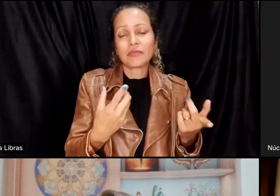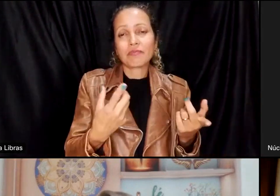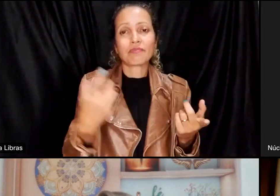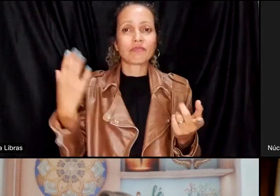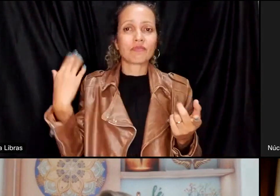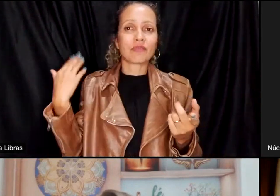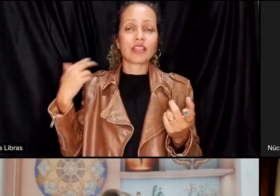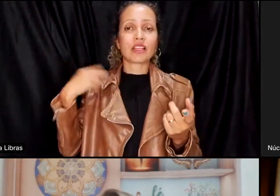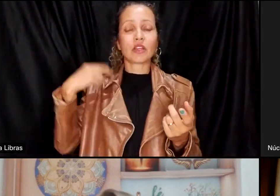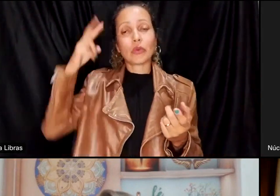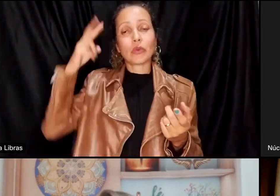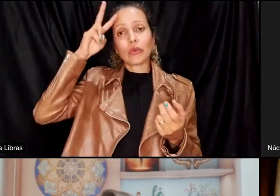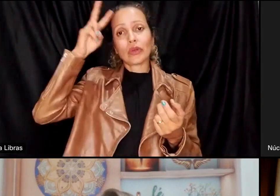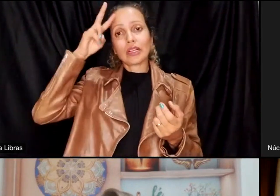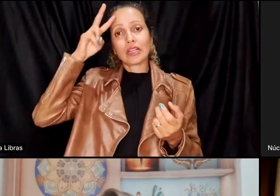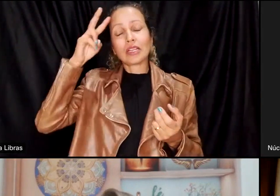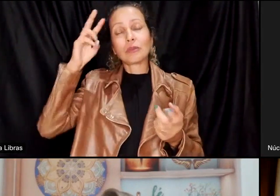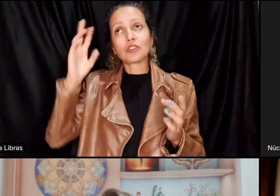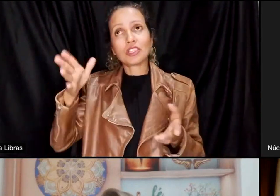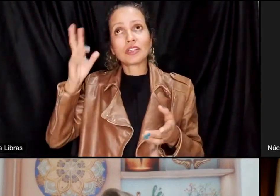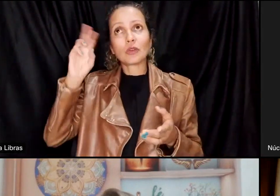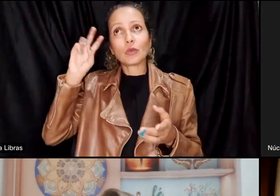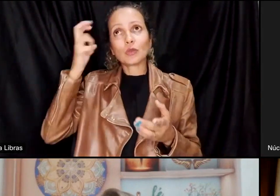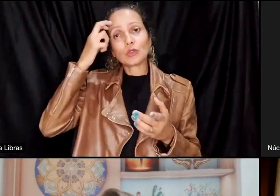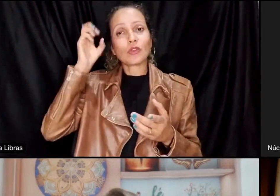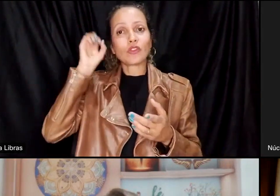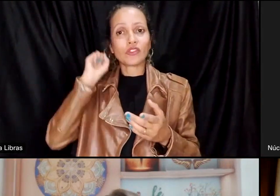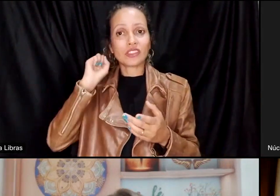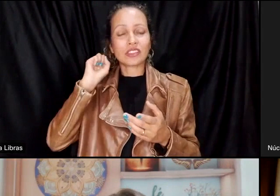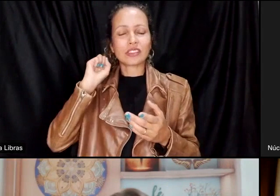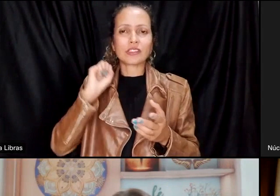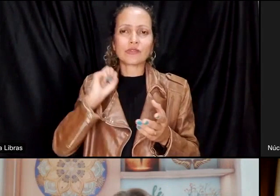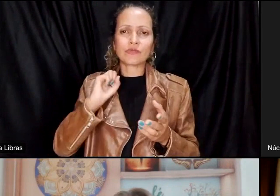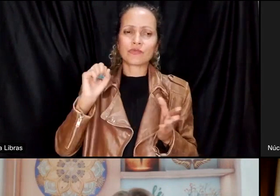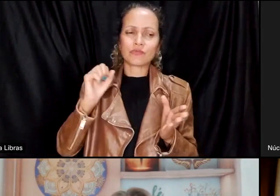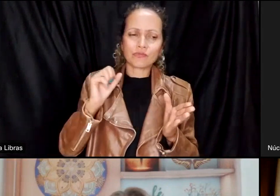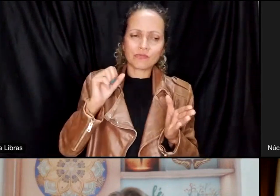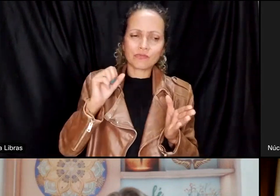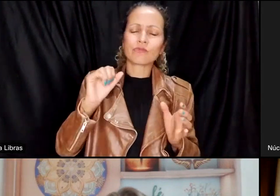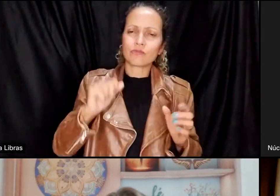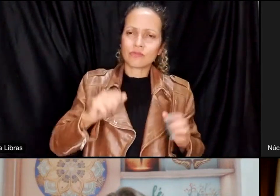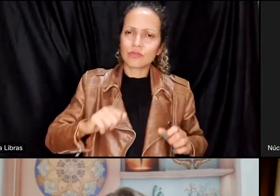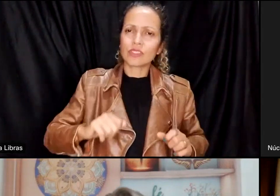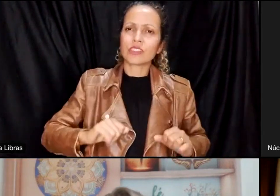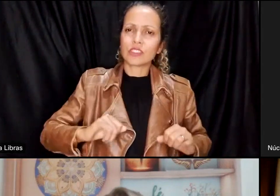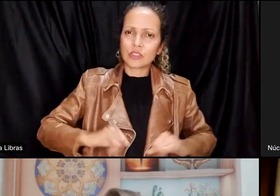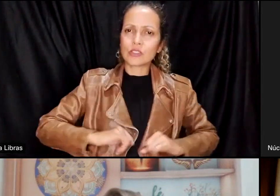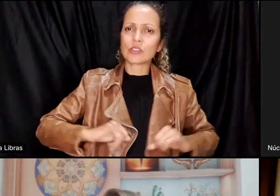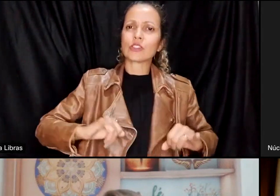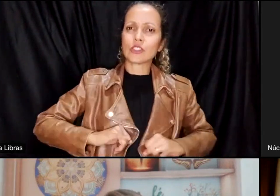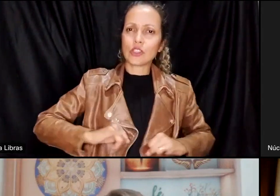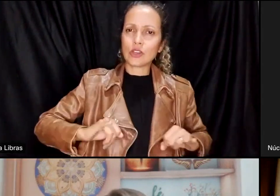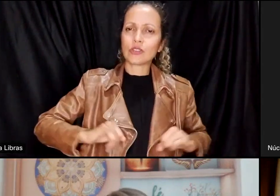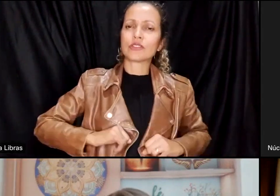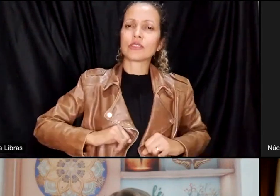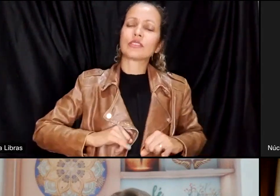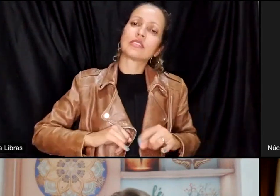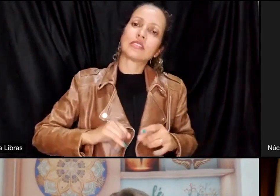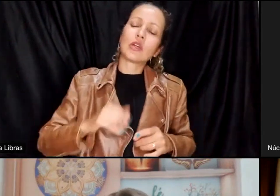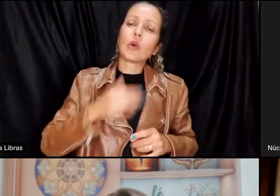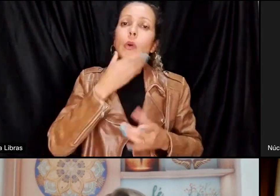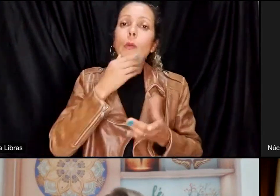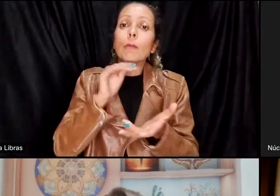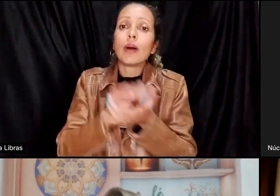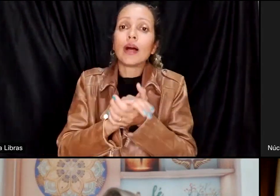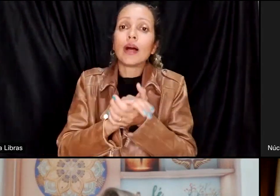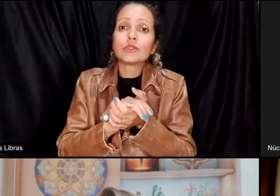auditiva, então foi uma trajetória sofrida da Silvia, a Silvia, o marido se separou dela por conta